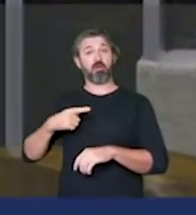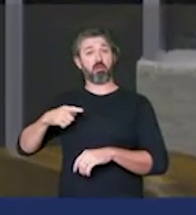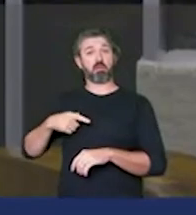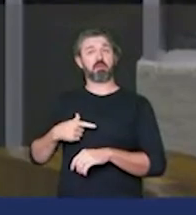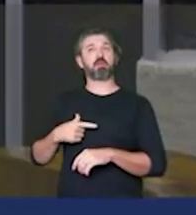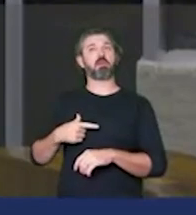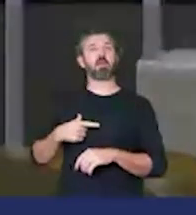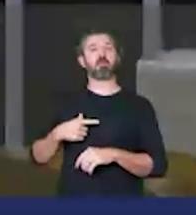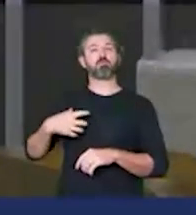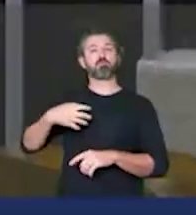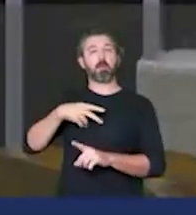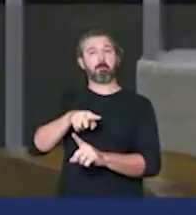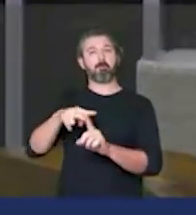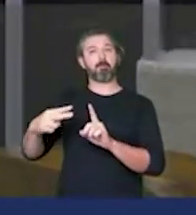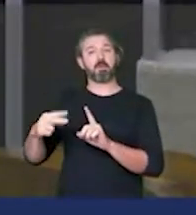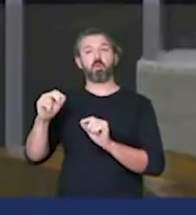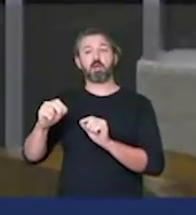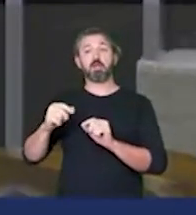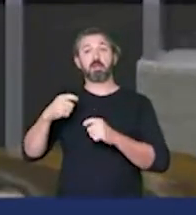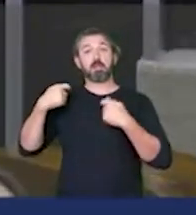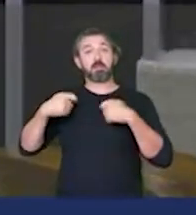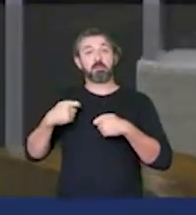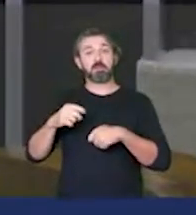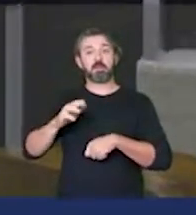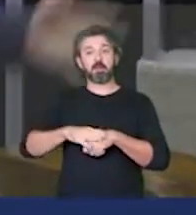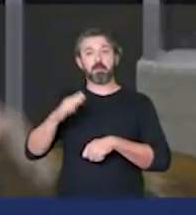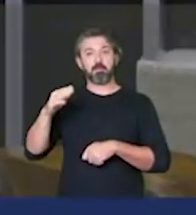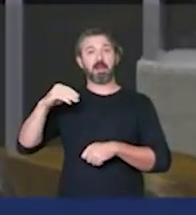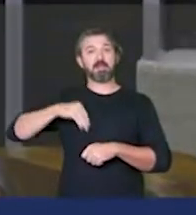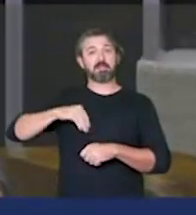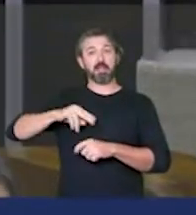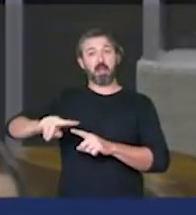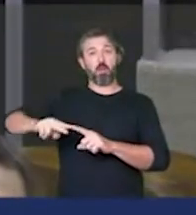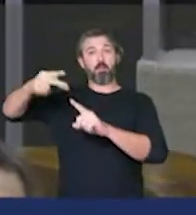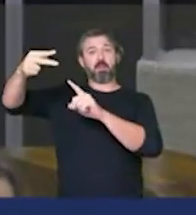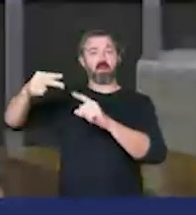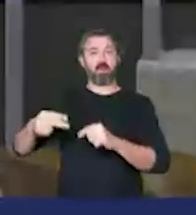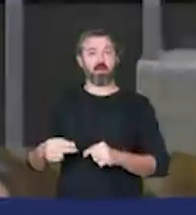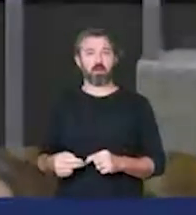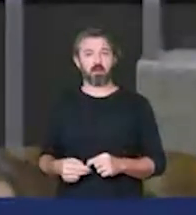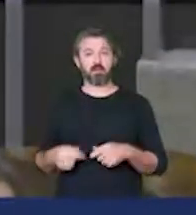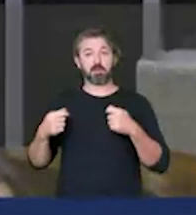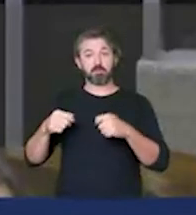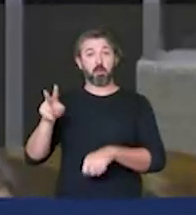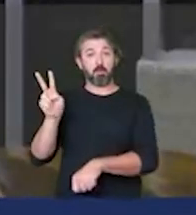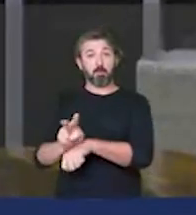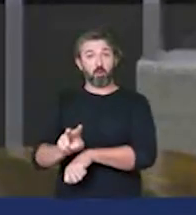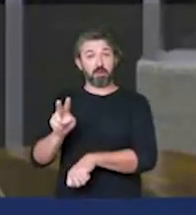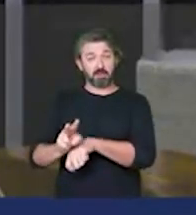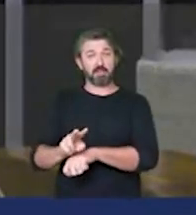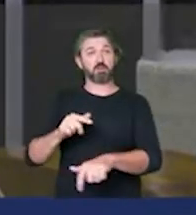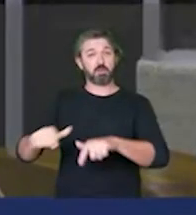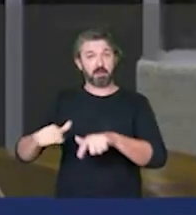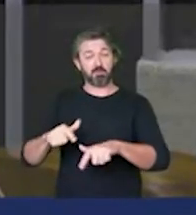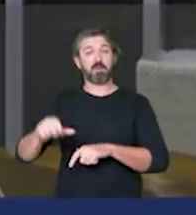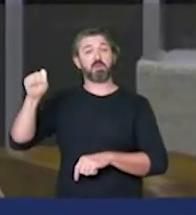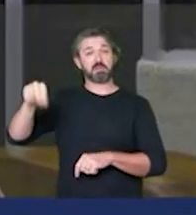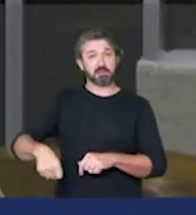uma visão de que é preciso aumentar a massa salarial. É preciso proteger o